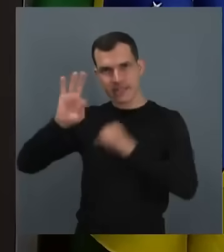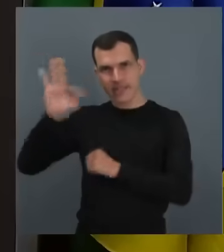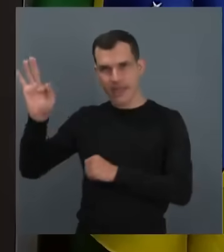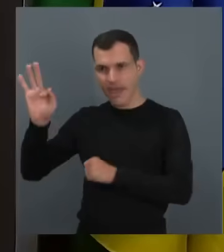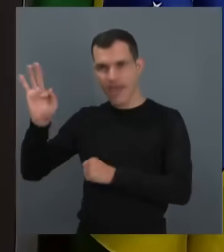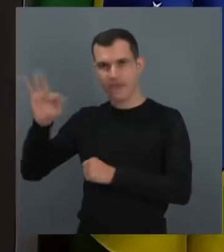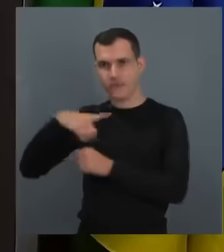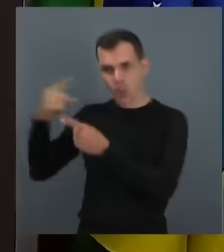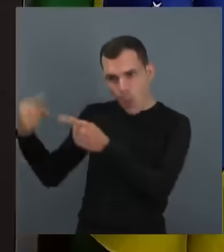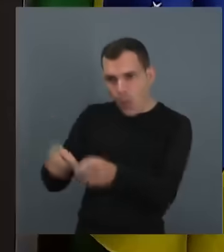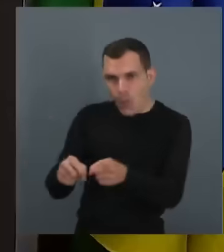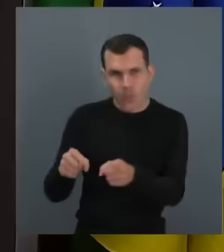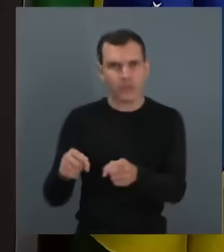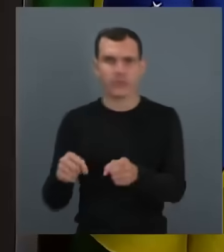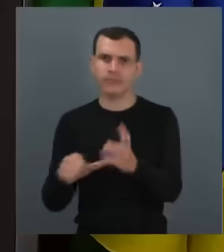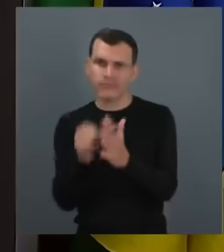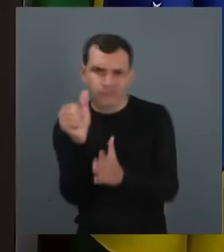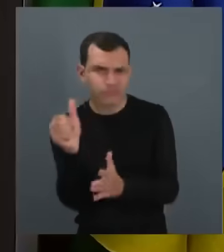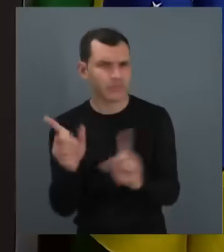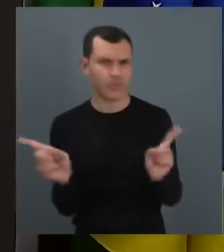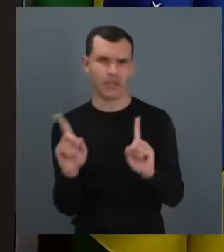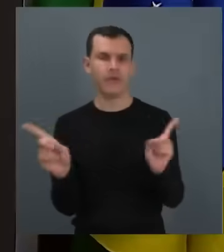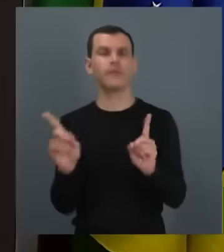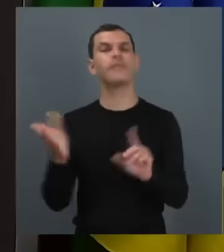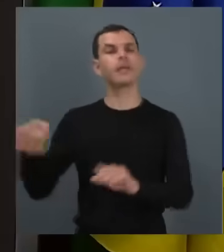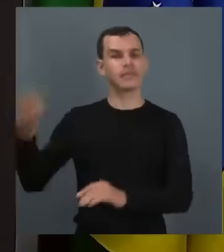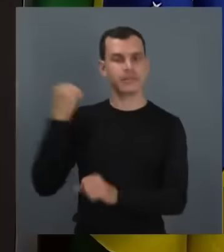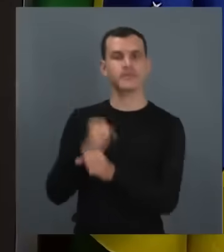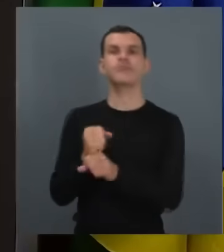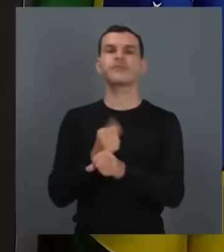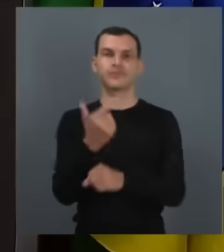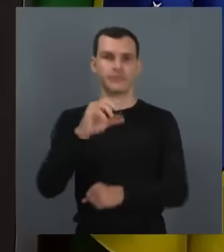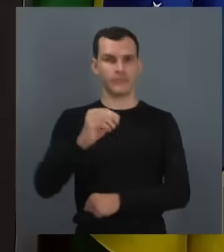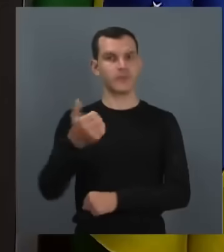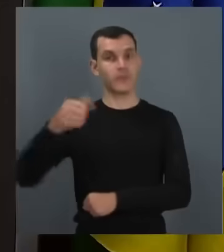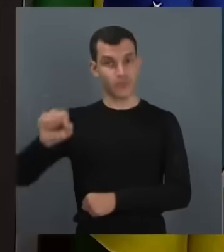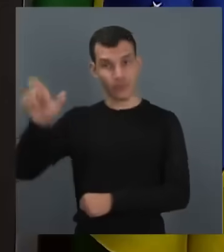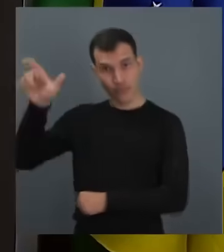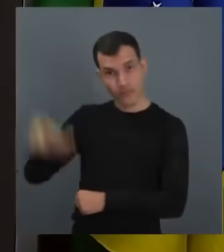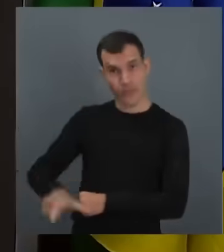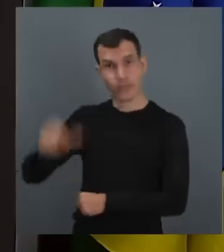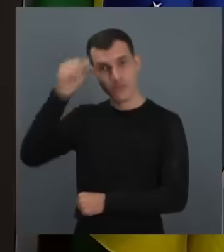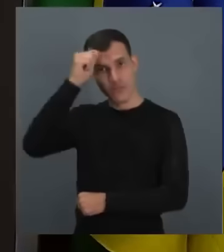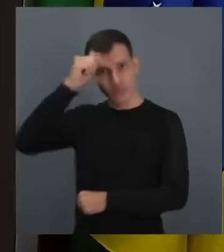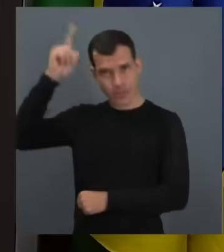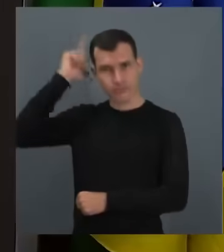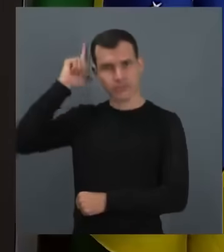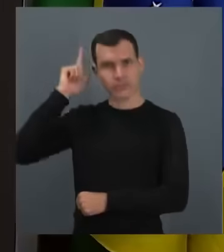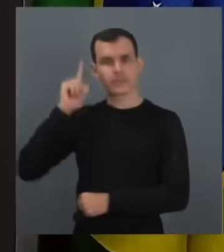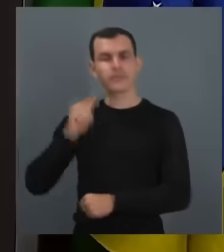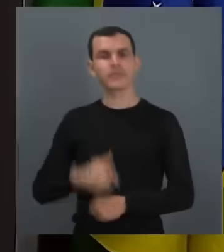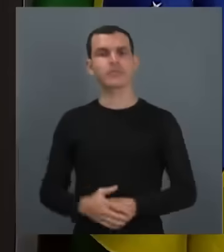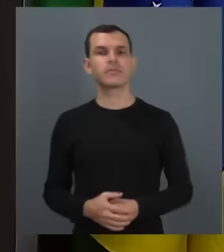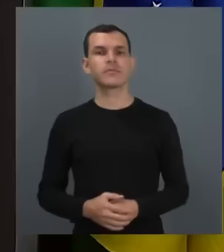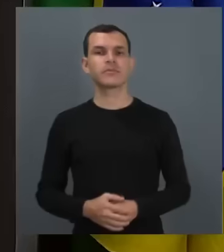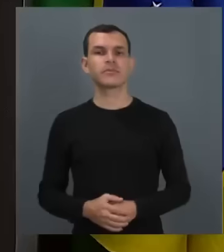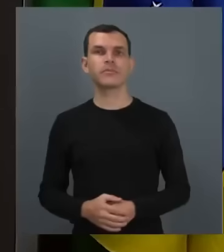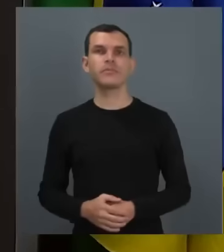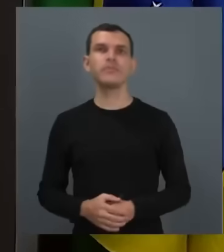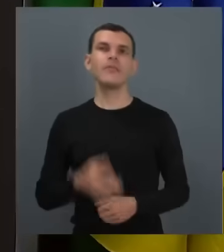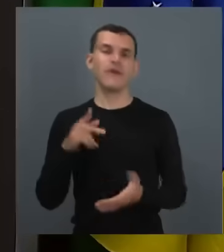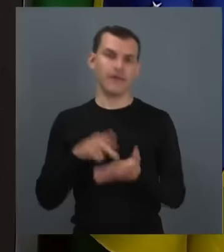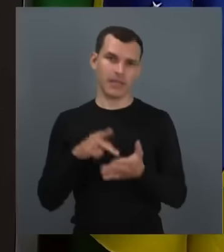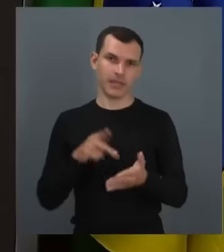de 2022, repito, o ministro Alexandre de Moraes, na verdade, foi a ministra que deu o voto